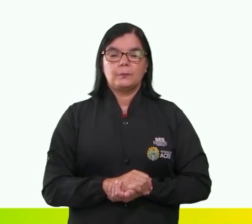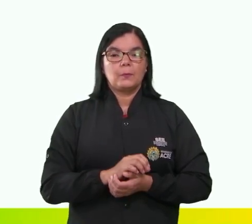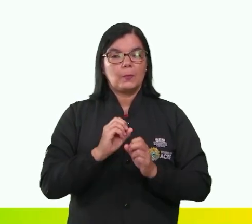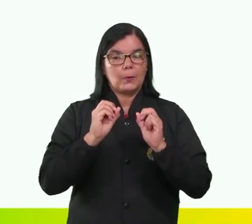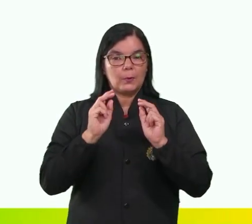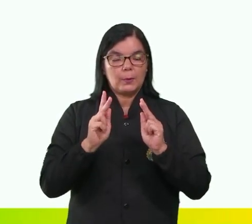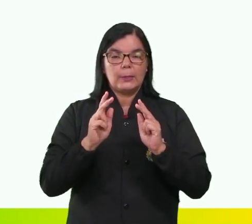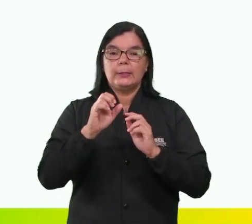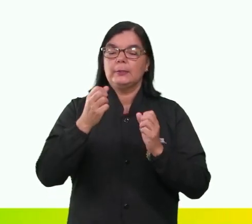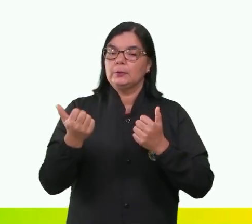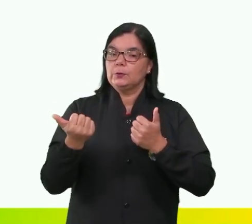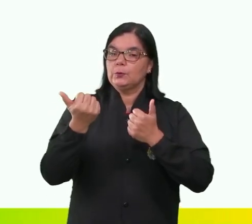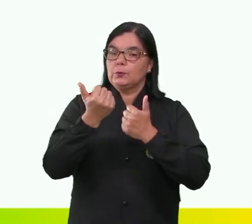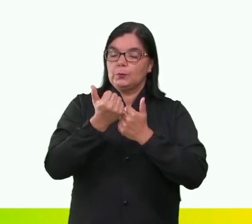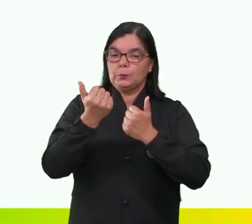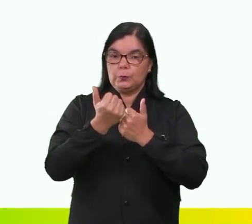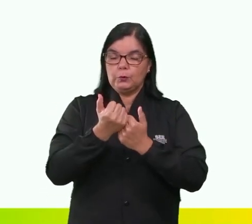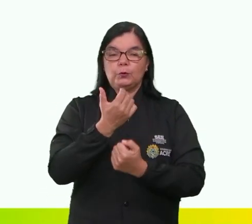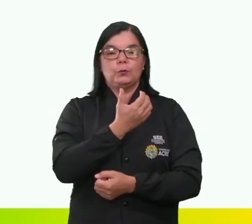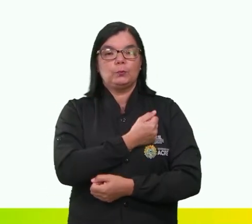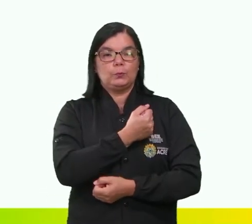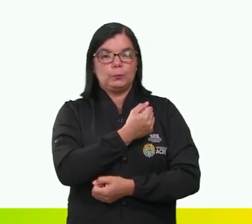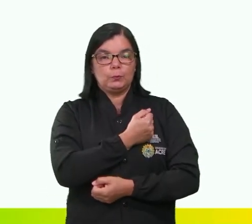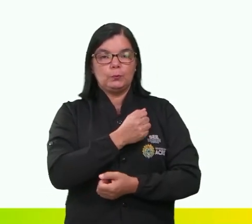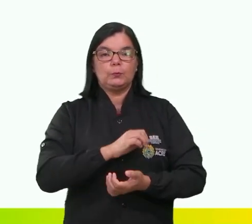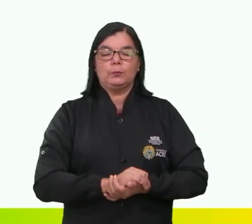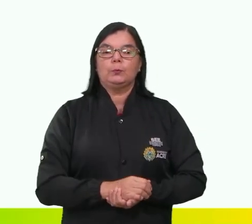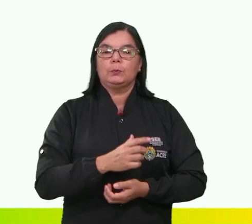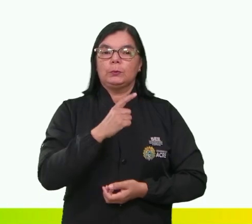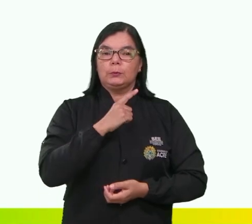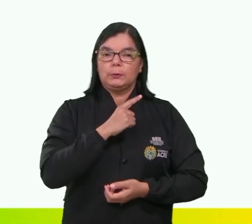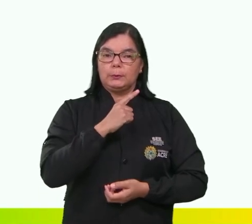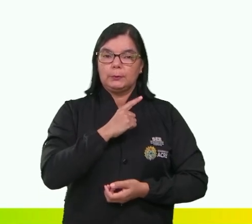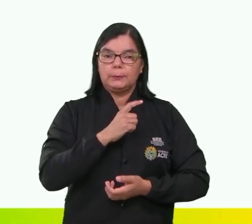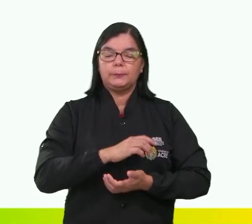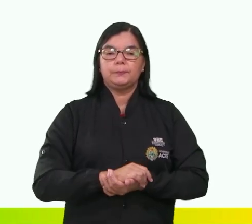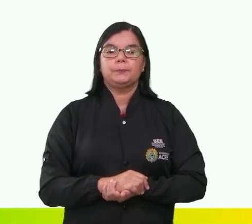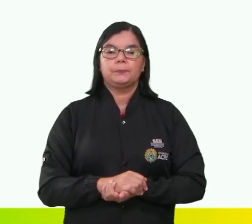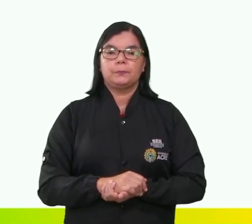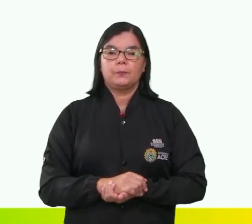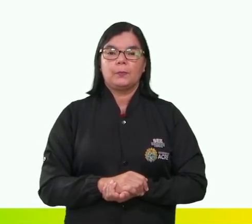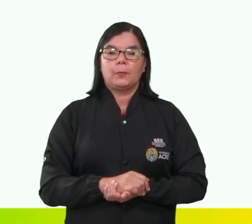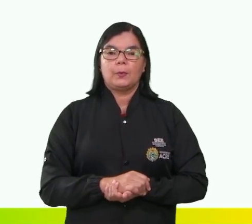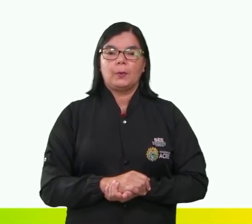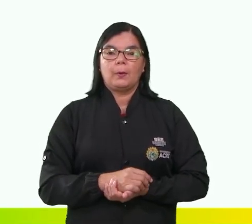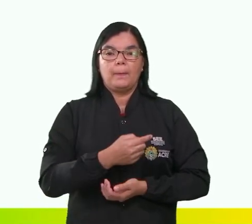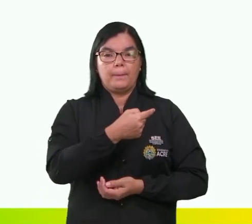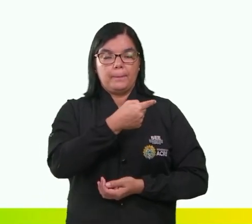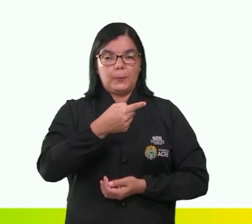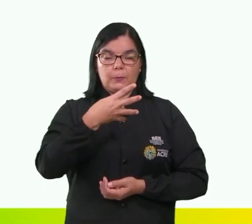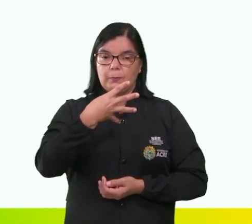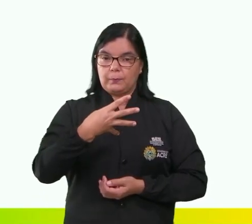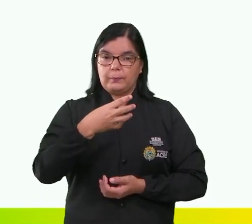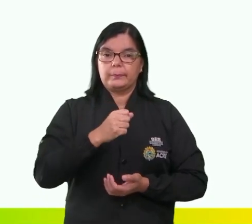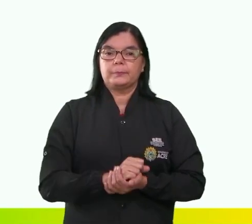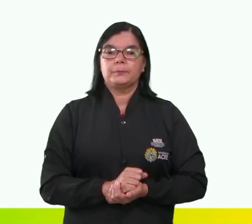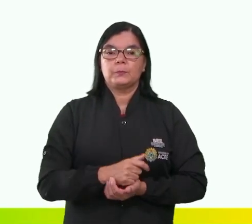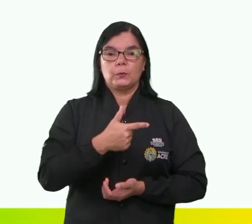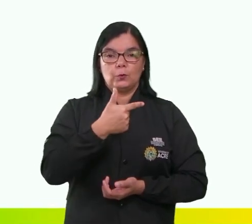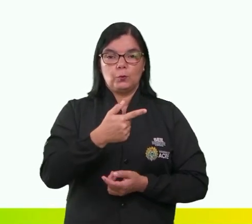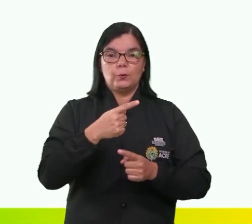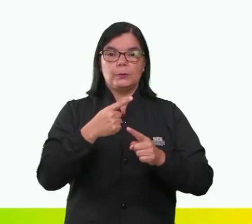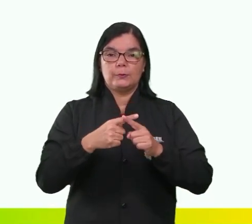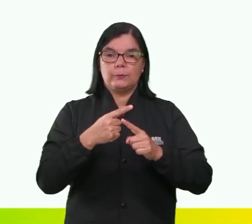ok? Substituindo os valores que nós temos, nós vamos ter menos 4